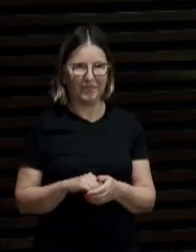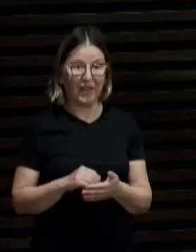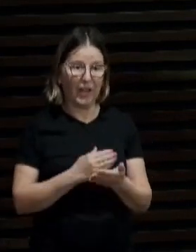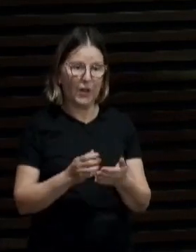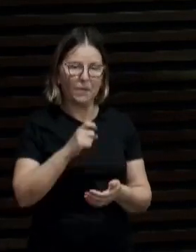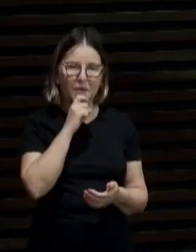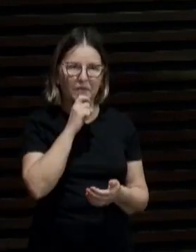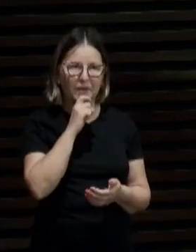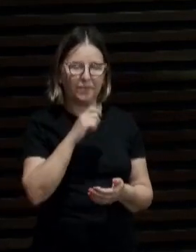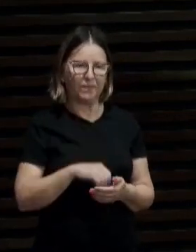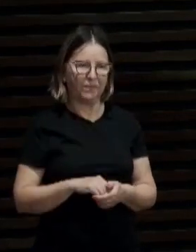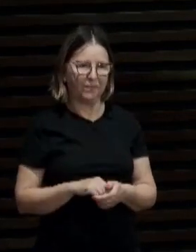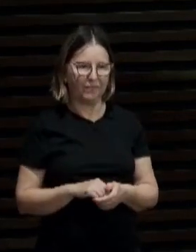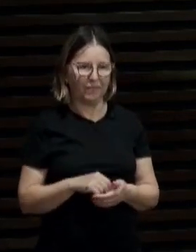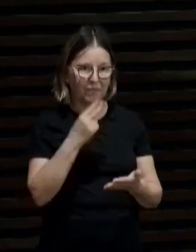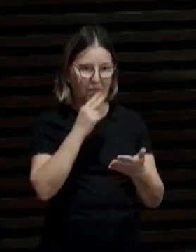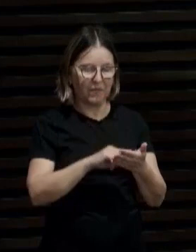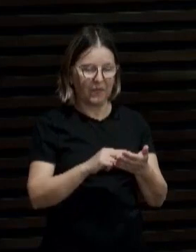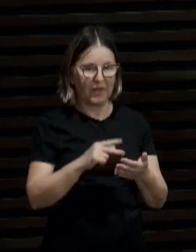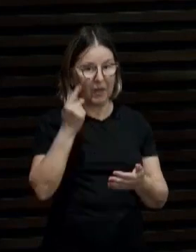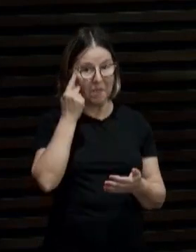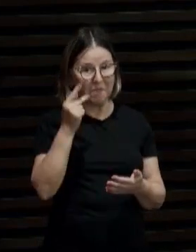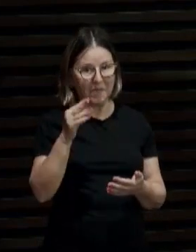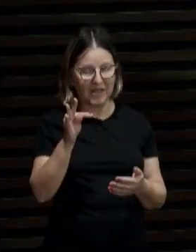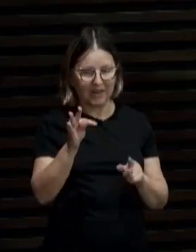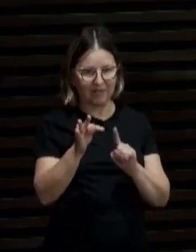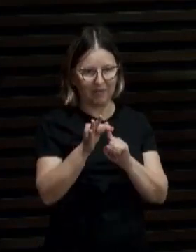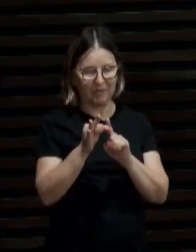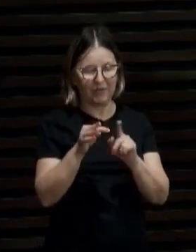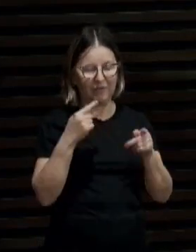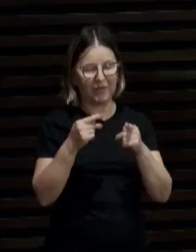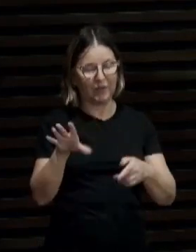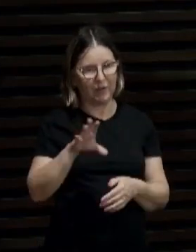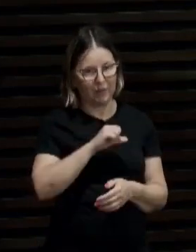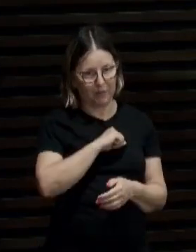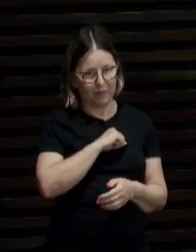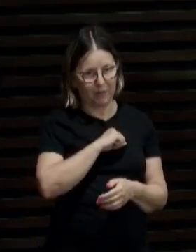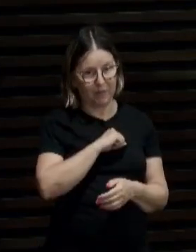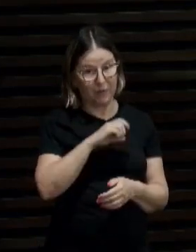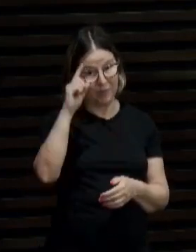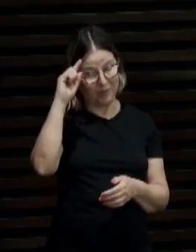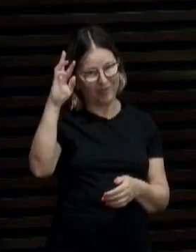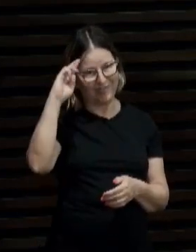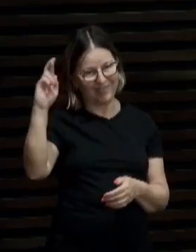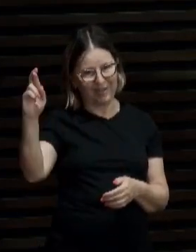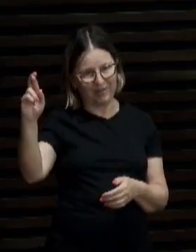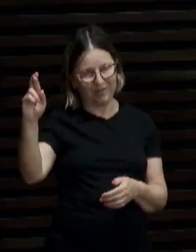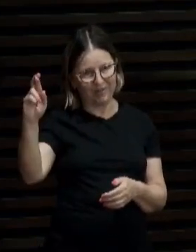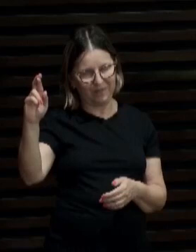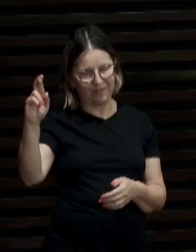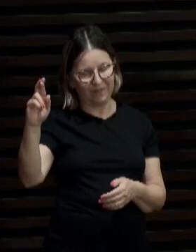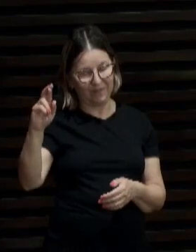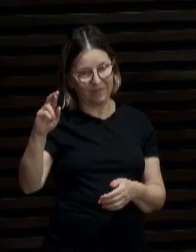esfriamento. Você veja que a epístola a Timóteo, ela visa o amor, né? Meu irmão, naquele dia do Senhor, quando